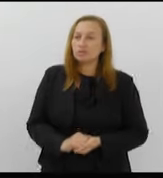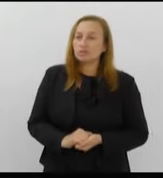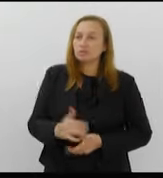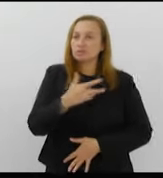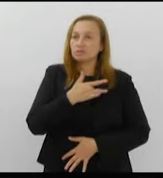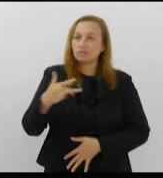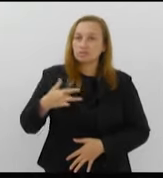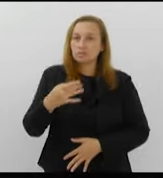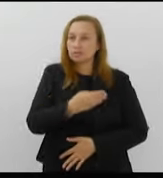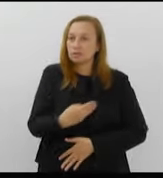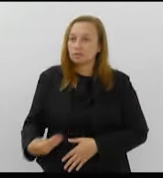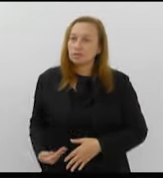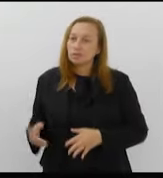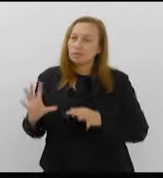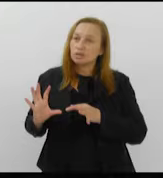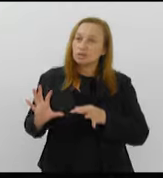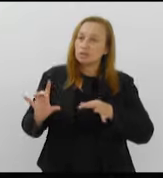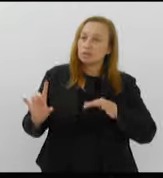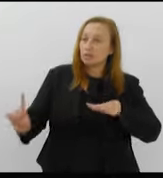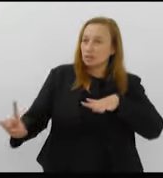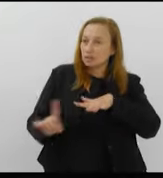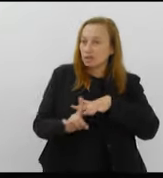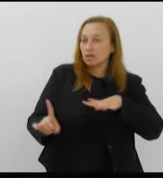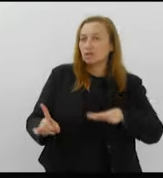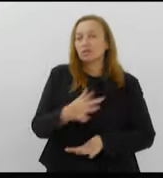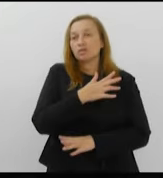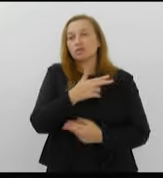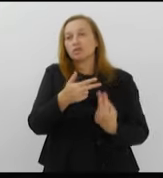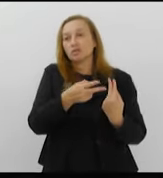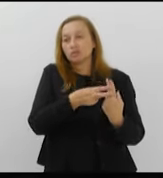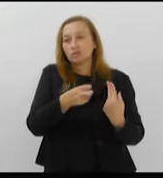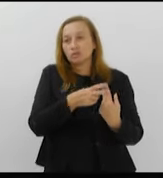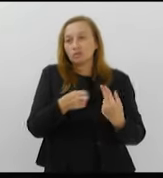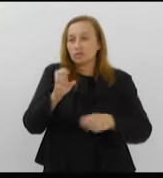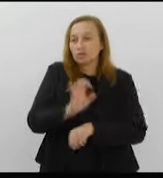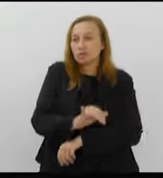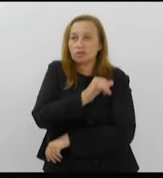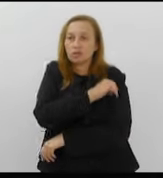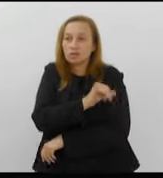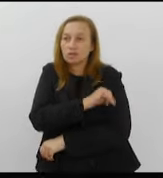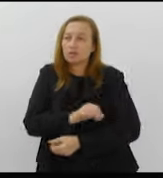pública integrantes do SUS, regidos pelo governo do Estado do Rio de Janeiro,